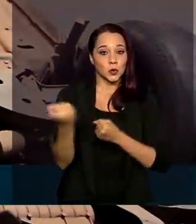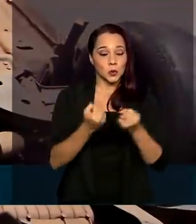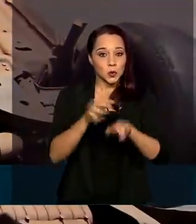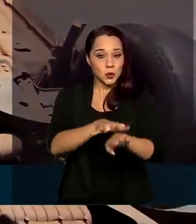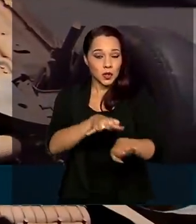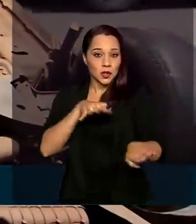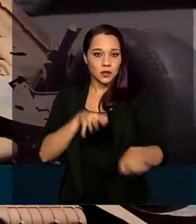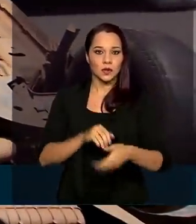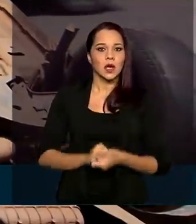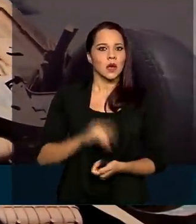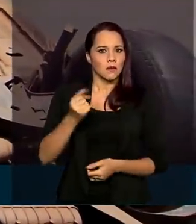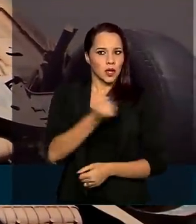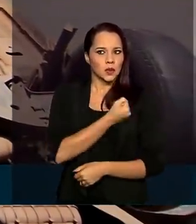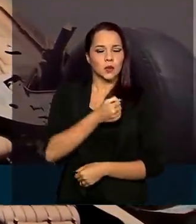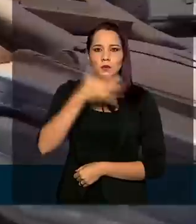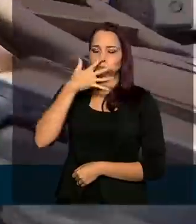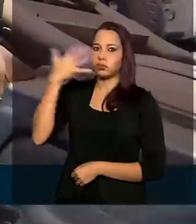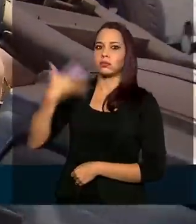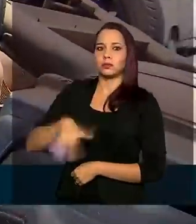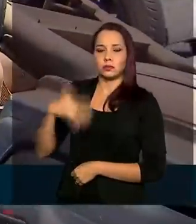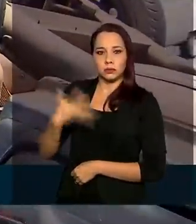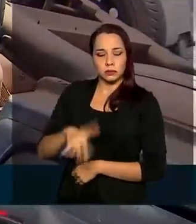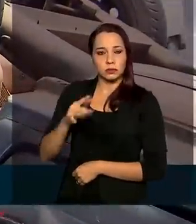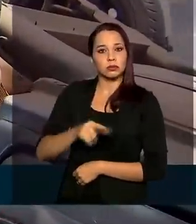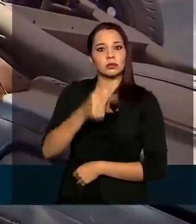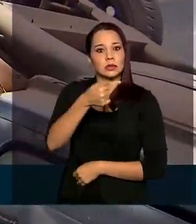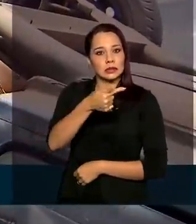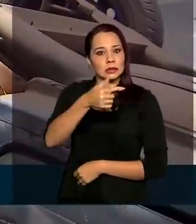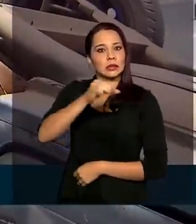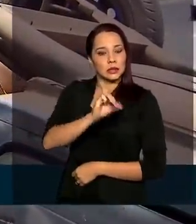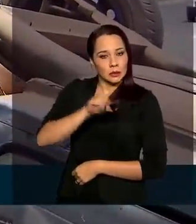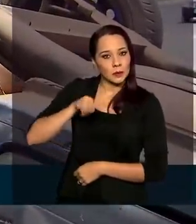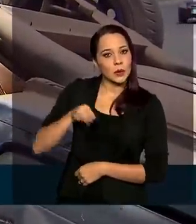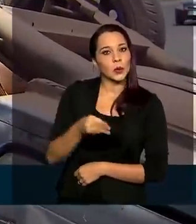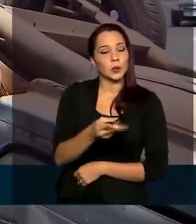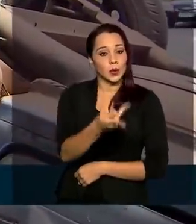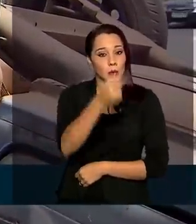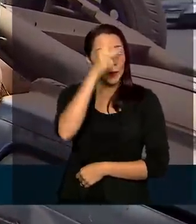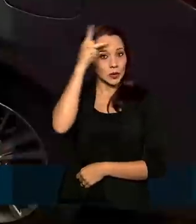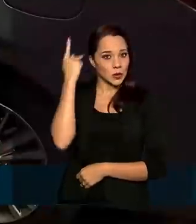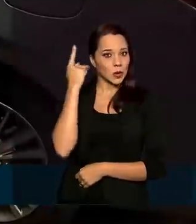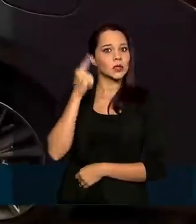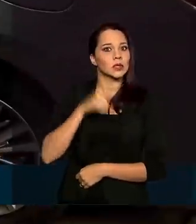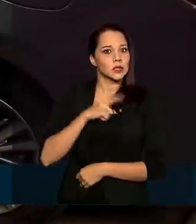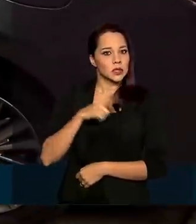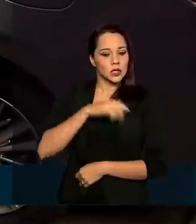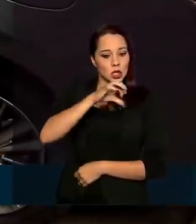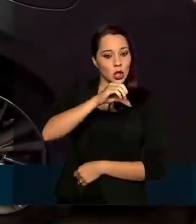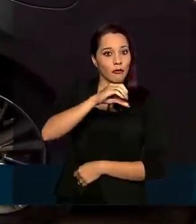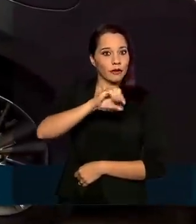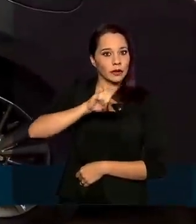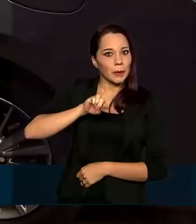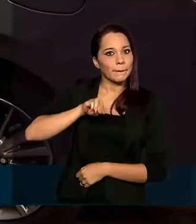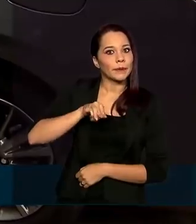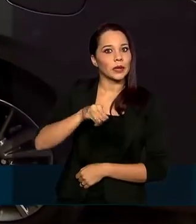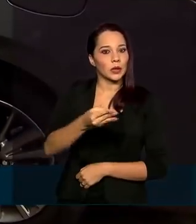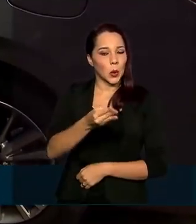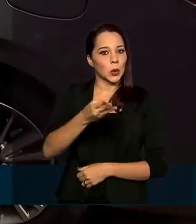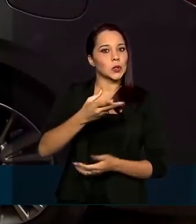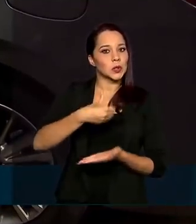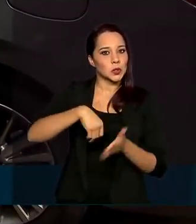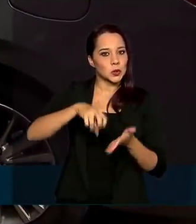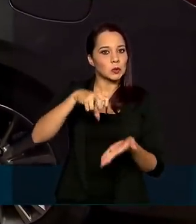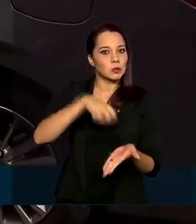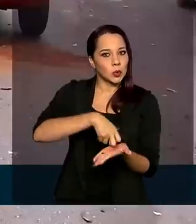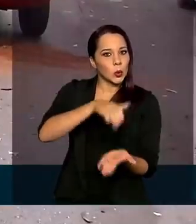Mas os números ainda impressionam. São 70 milhões de pessoas que cometem 90 milhões de infrações